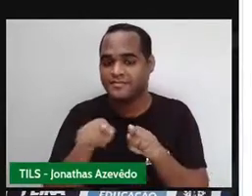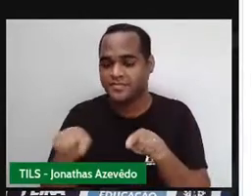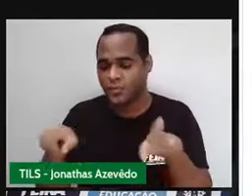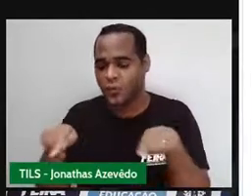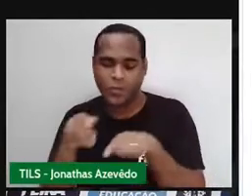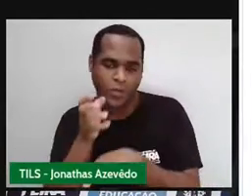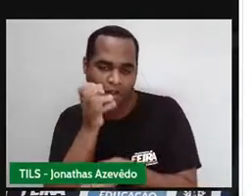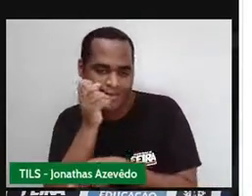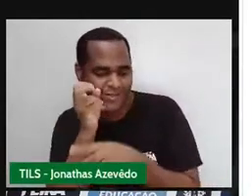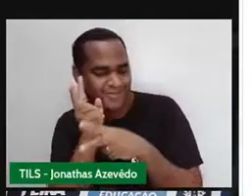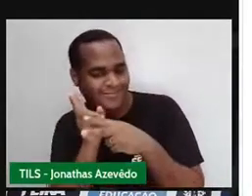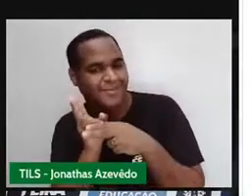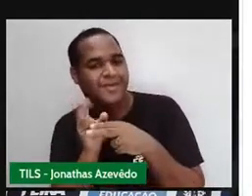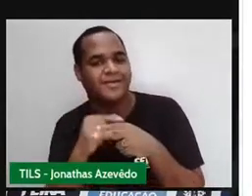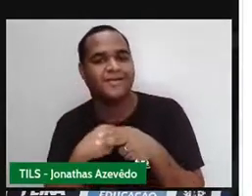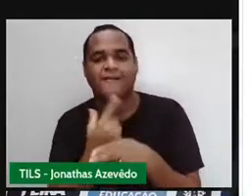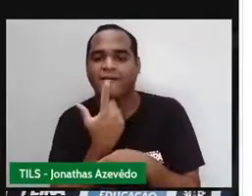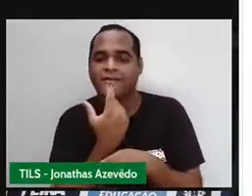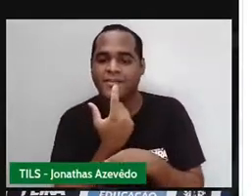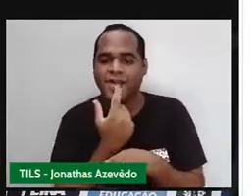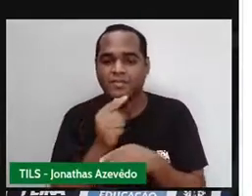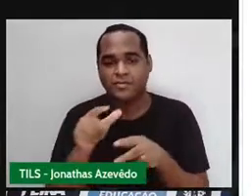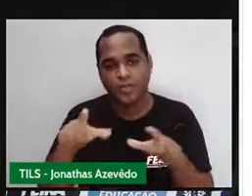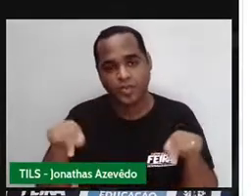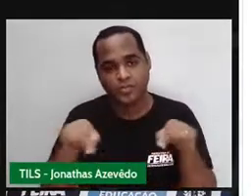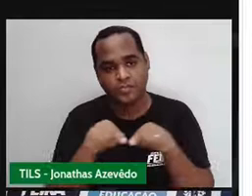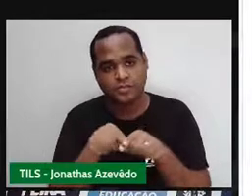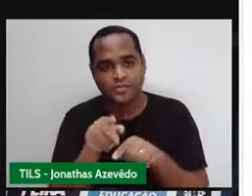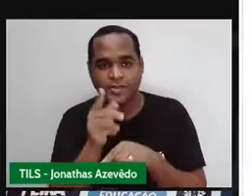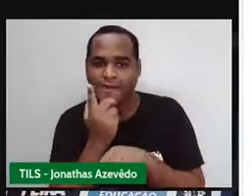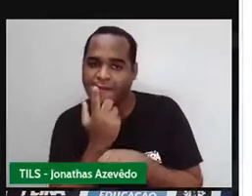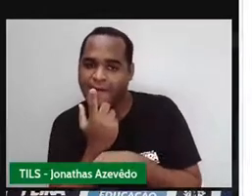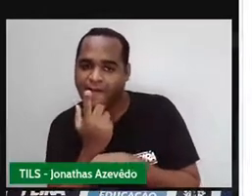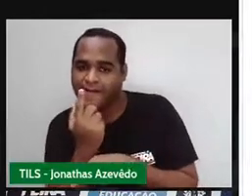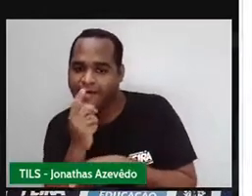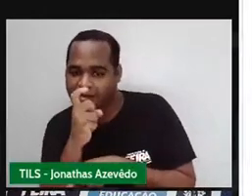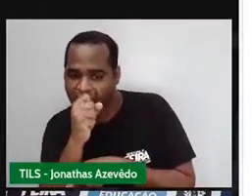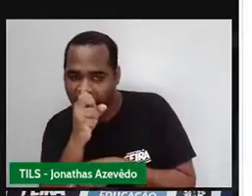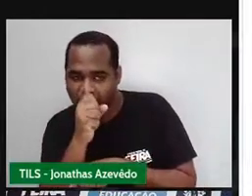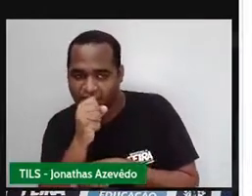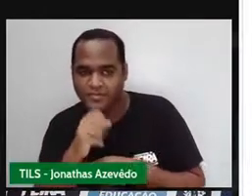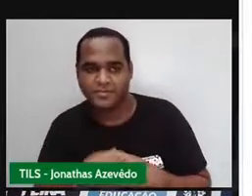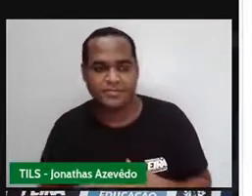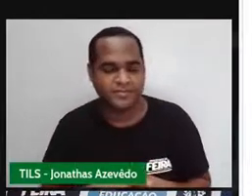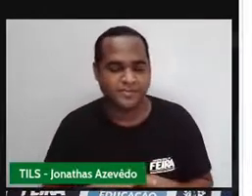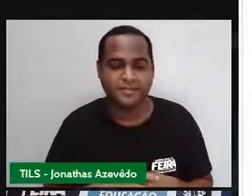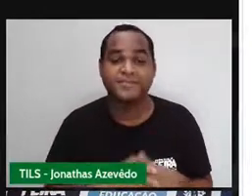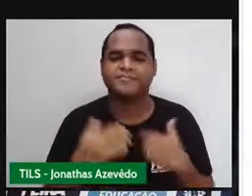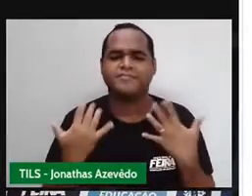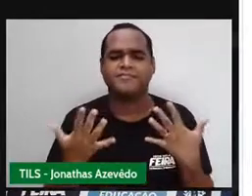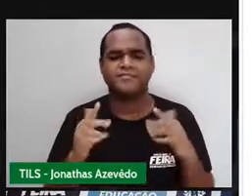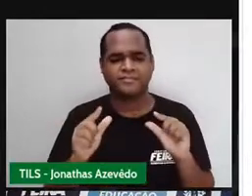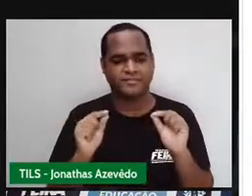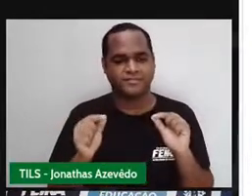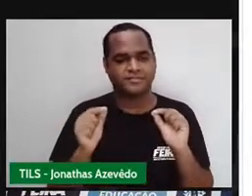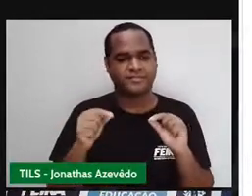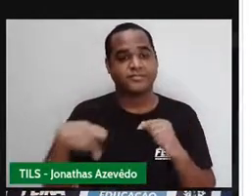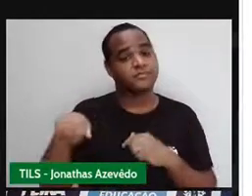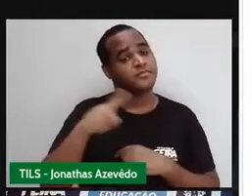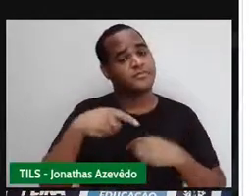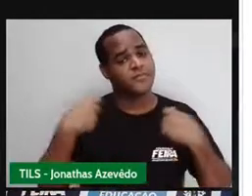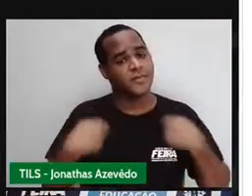quarto um que está em vermelho e o quarto dois está em laranja bom mas a questão seguinte a gente